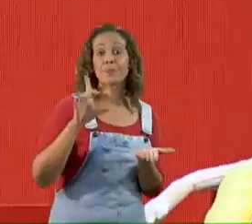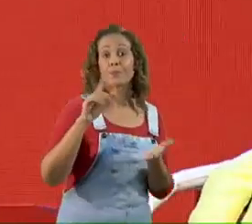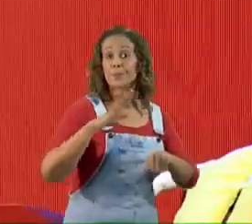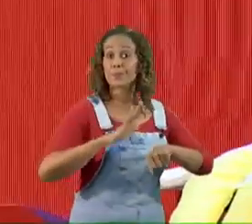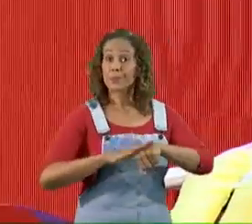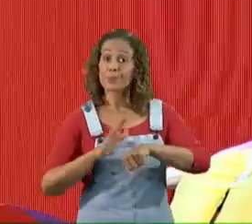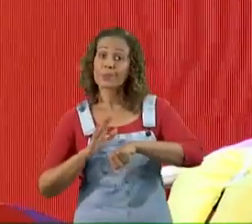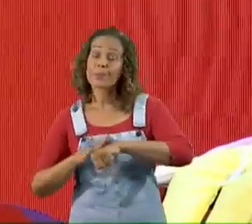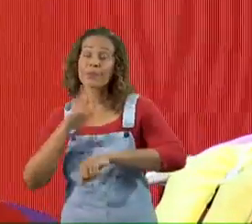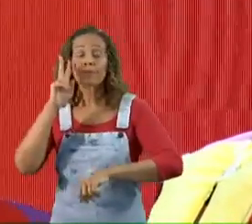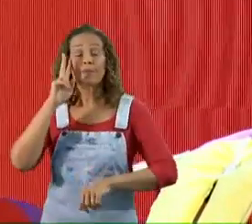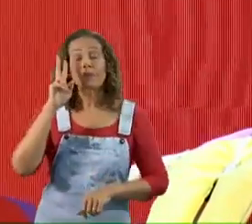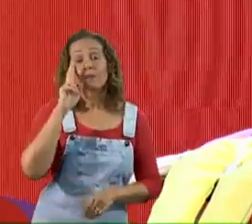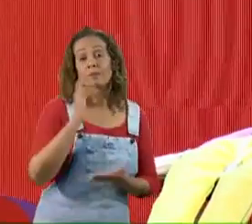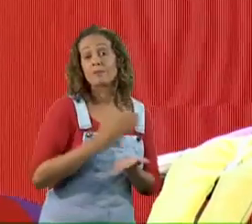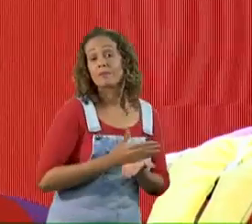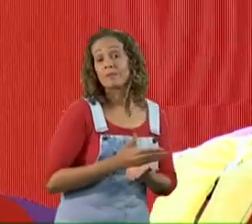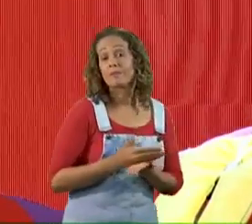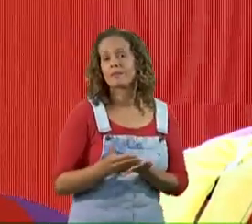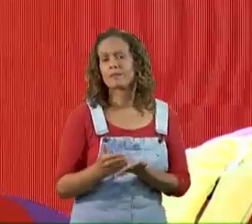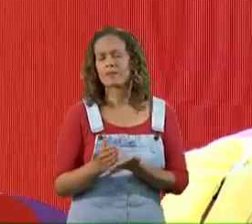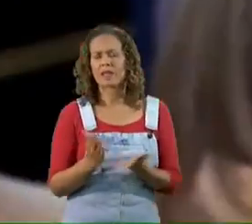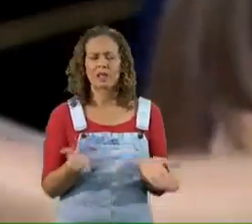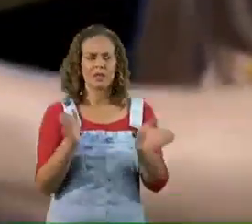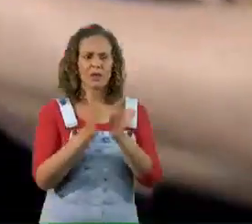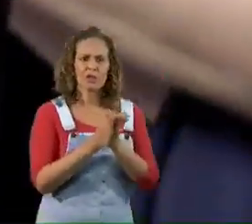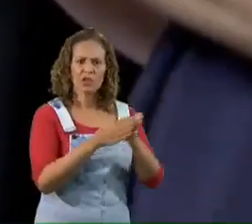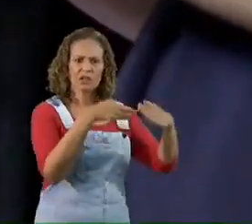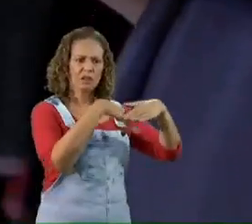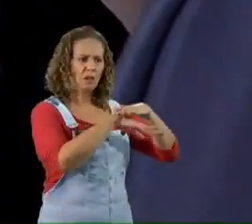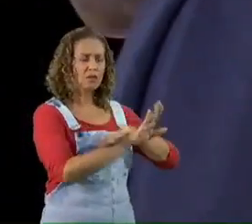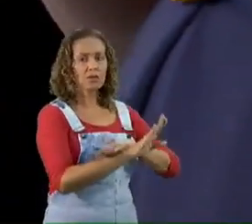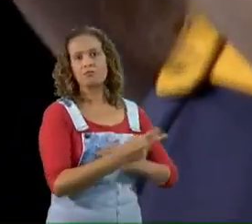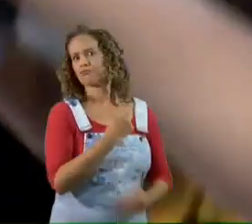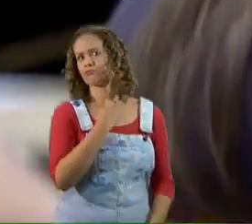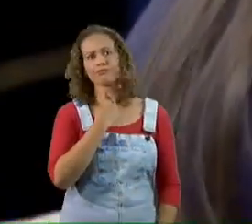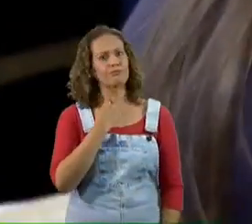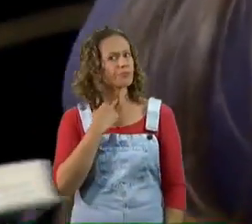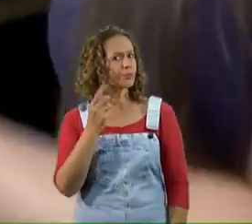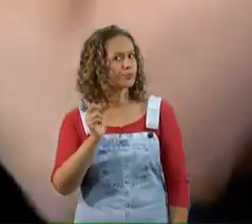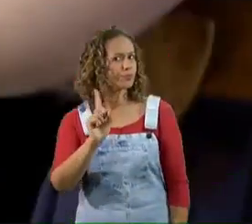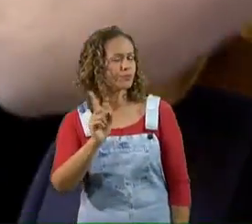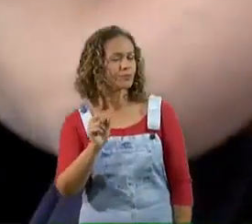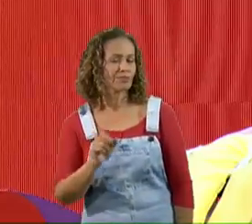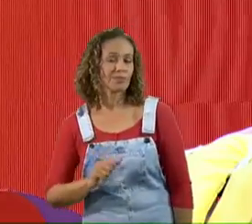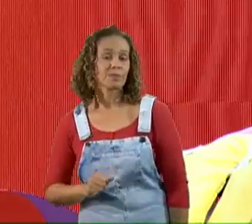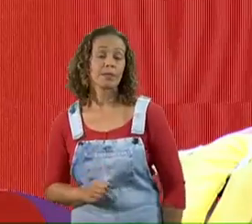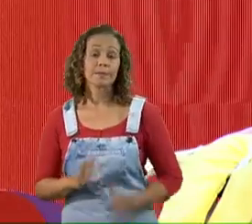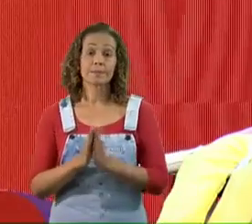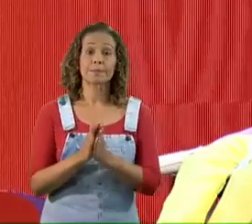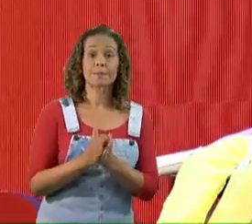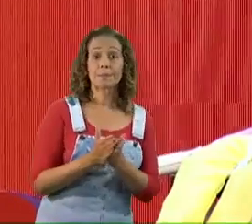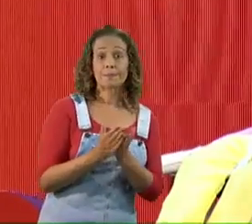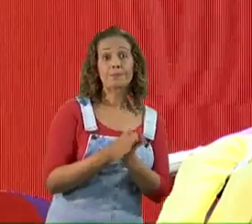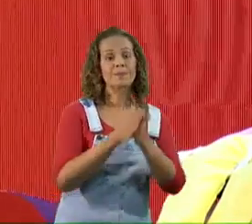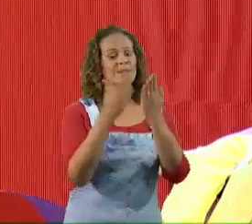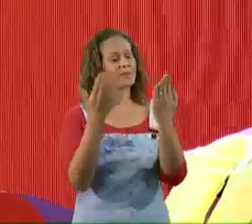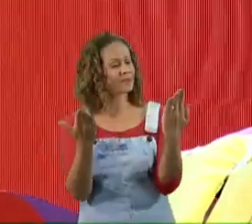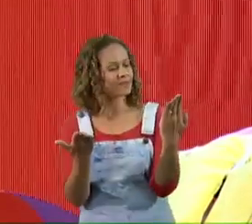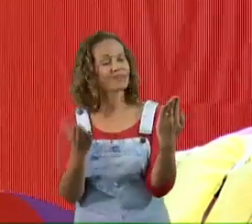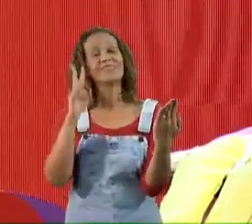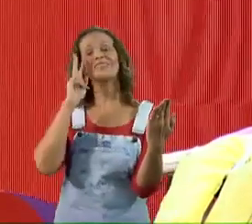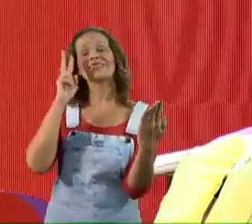a história começar. Fechada, guardadinha, ela não pode ficar. Bíblia na mão para